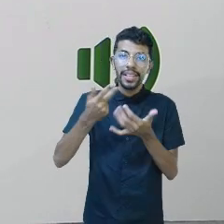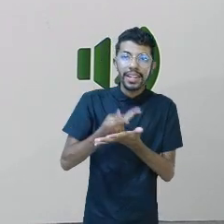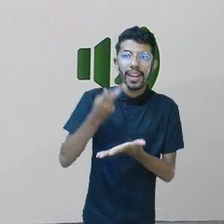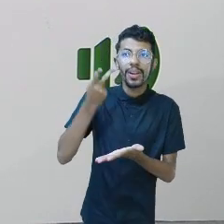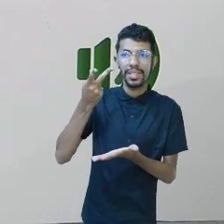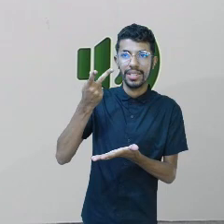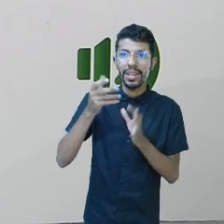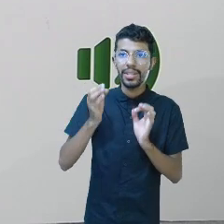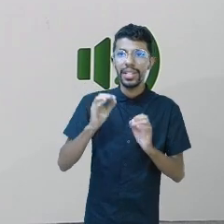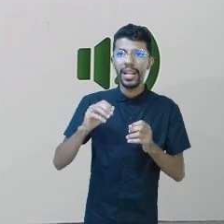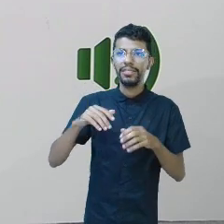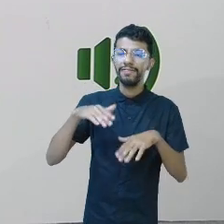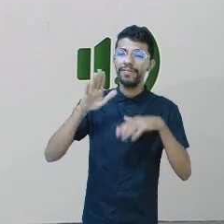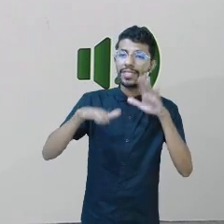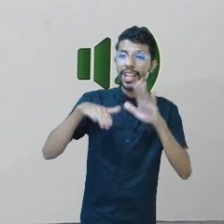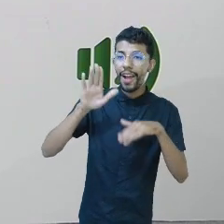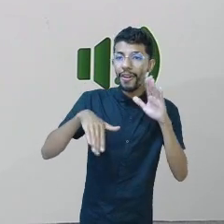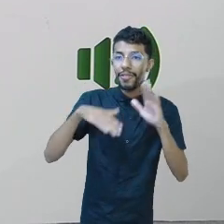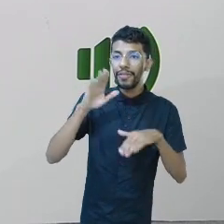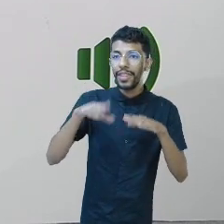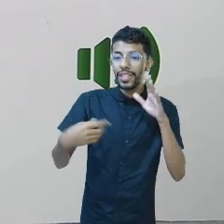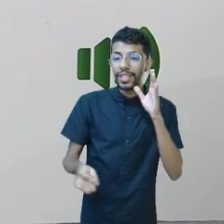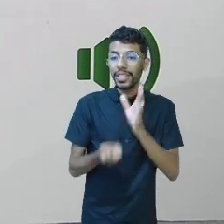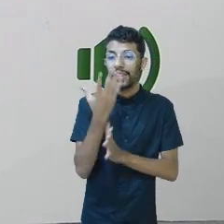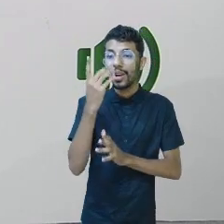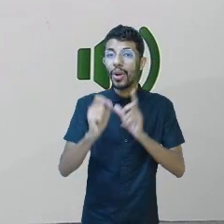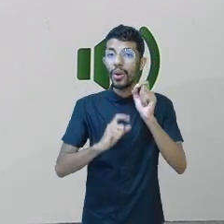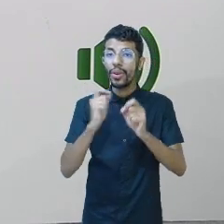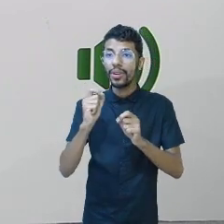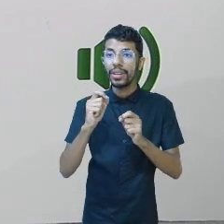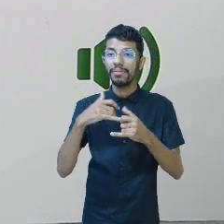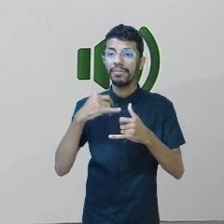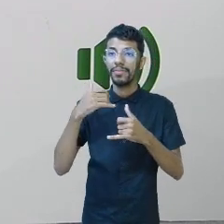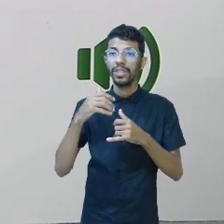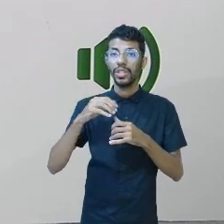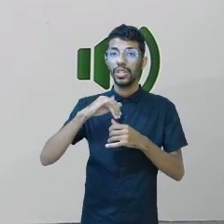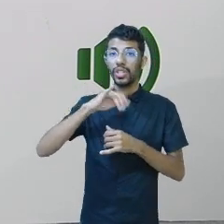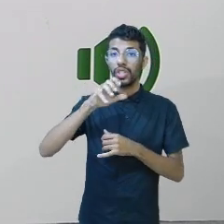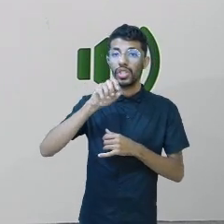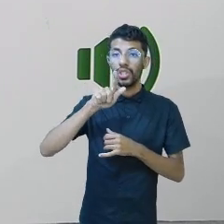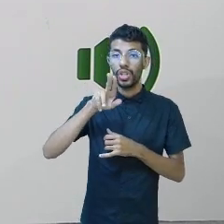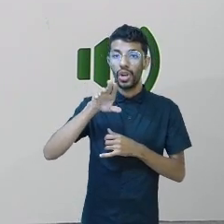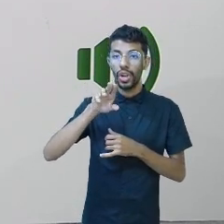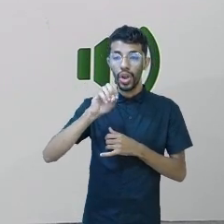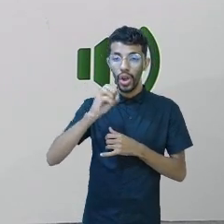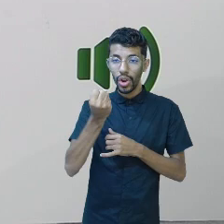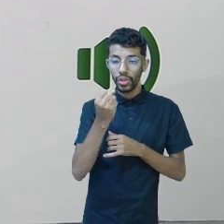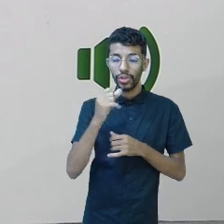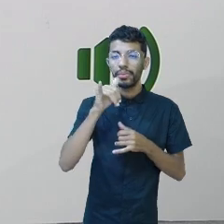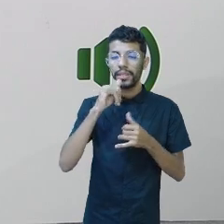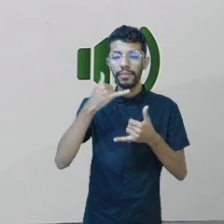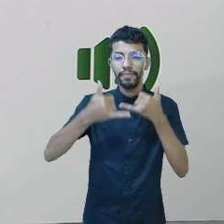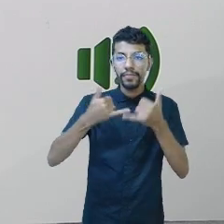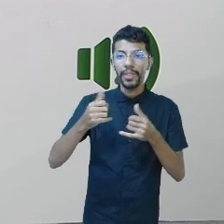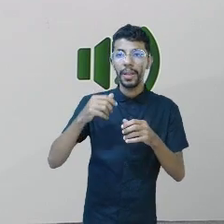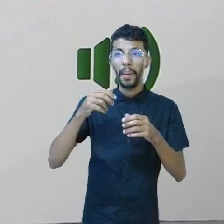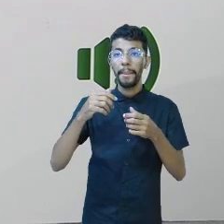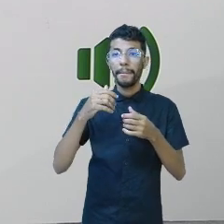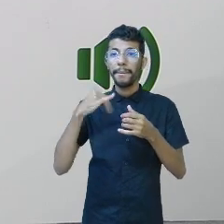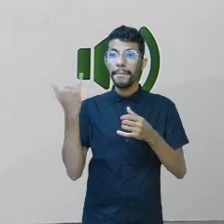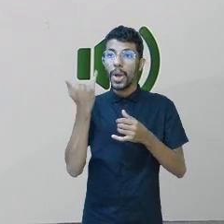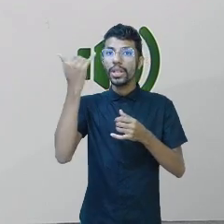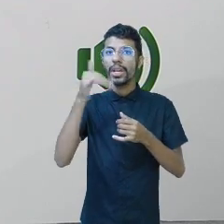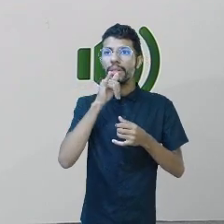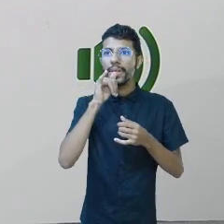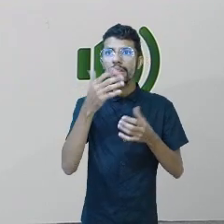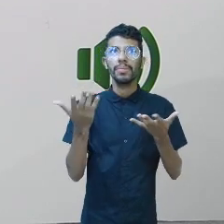é que provavelmente surgiram também jogos importantes como nós temos hoje, né, competições como as Olimpíadas, por exemplo,